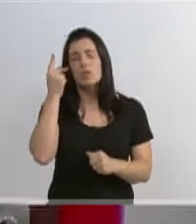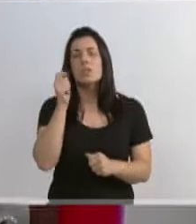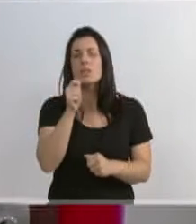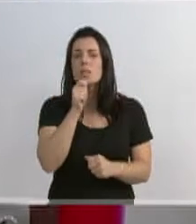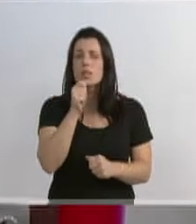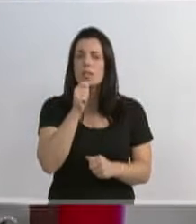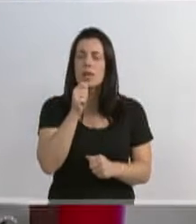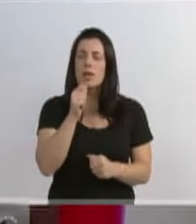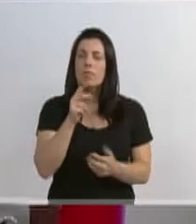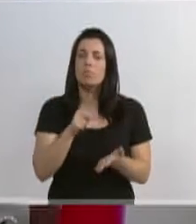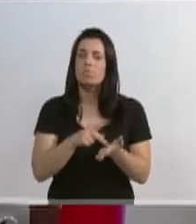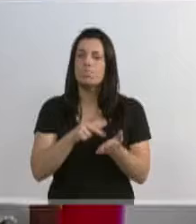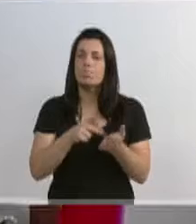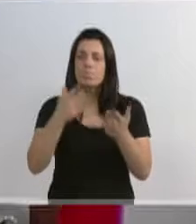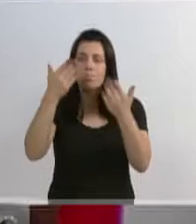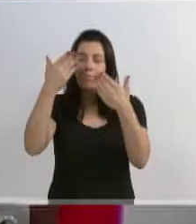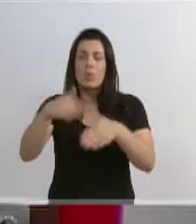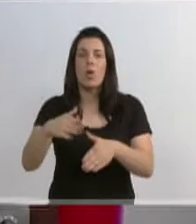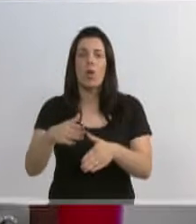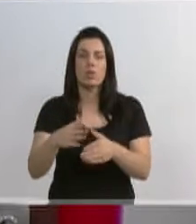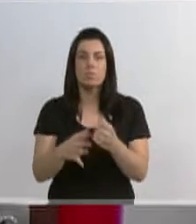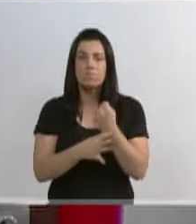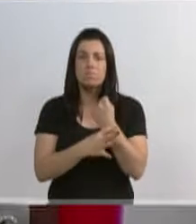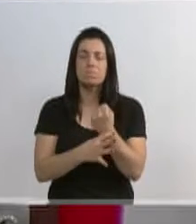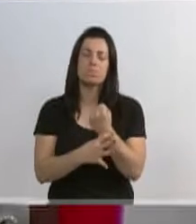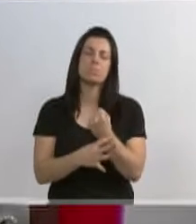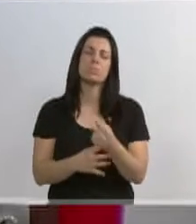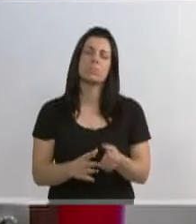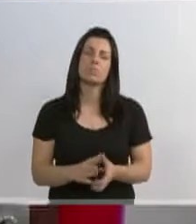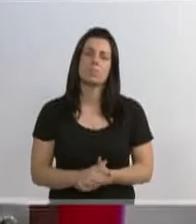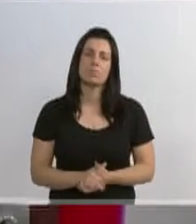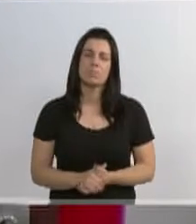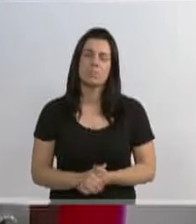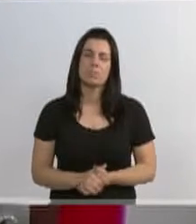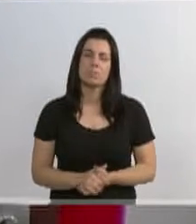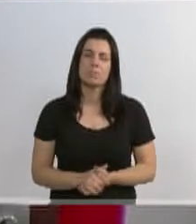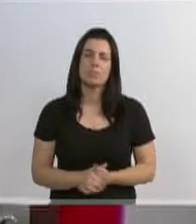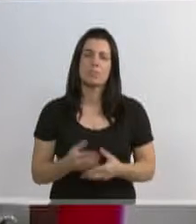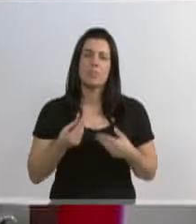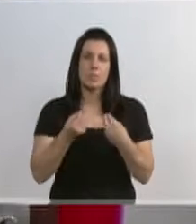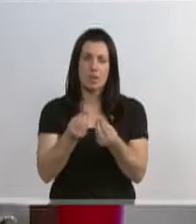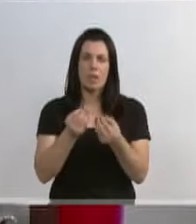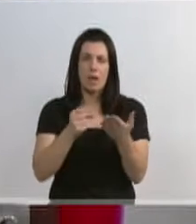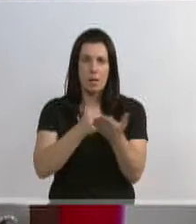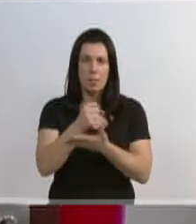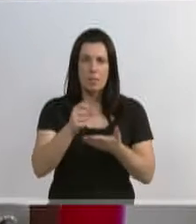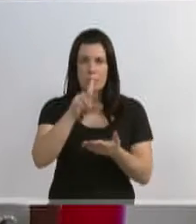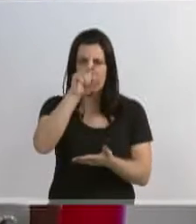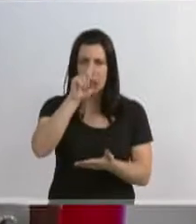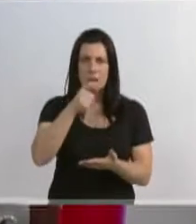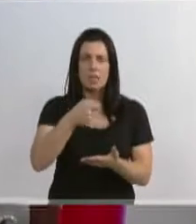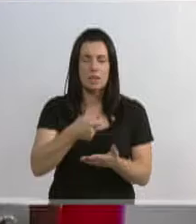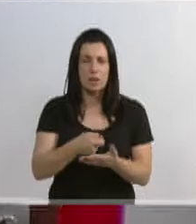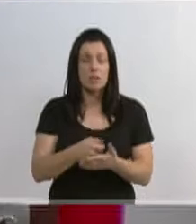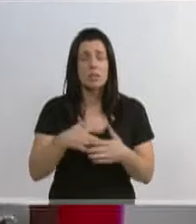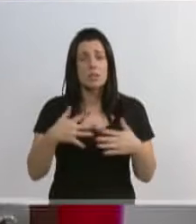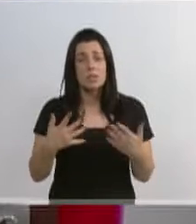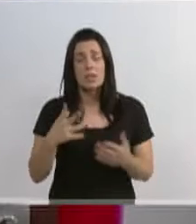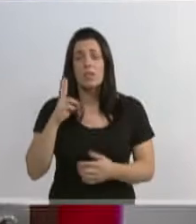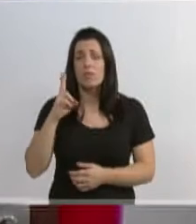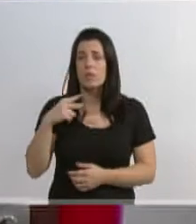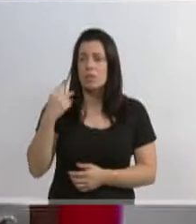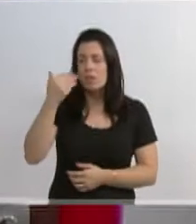sem realmente uma prova, algo consistente, que dê embasamento a essa decisão. Então, vereador